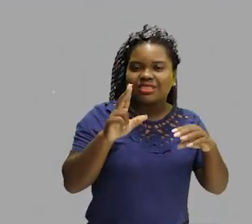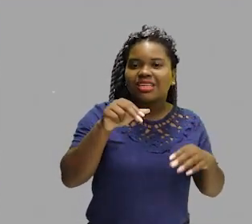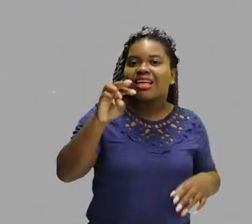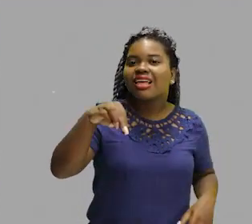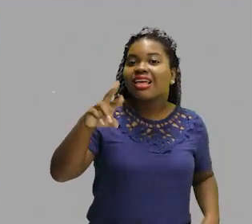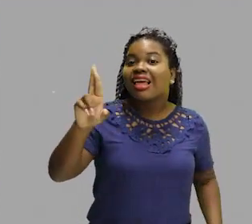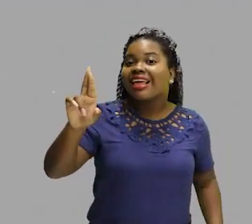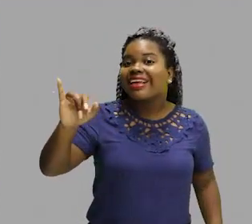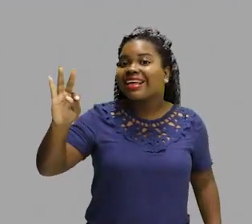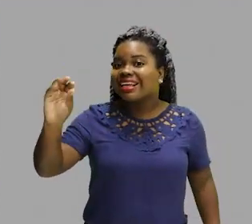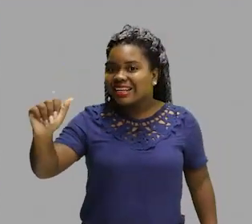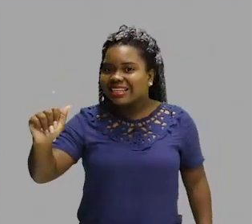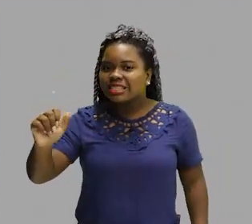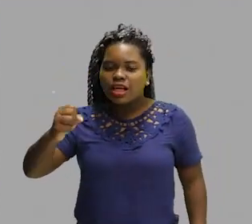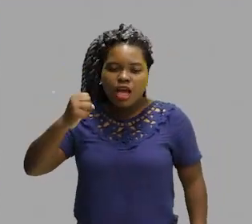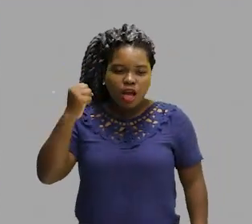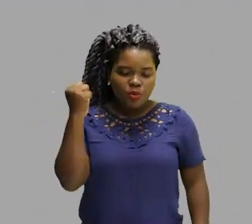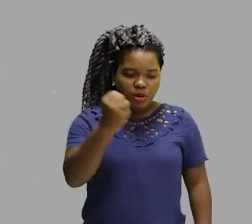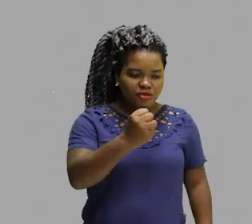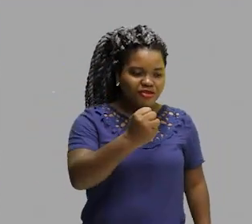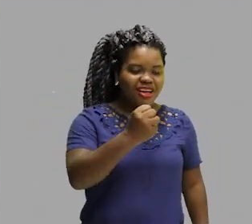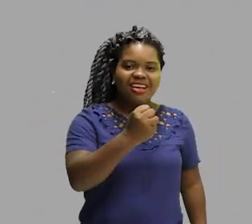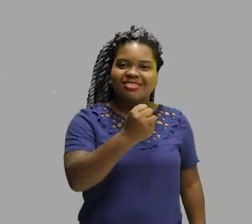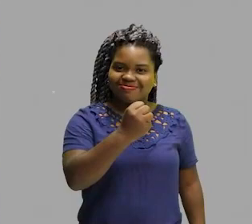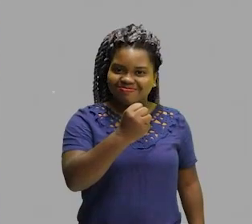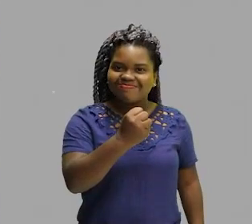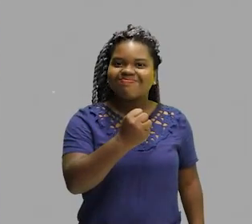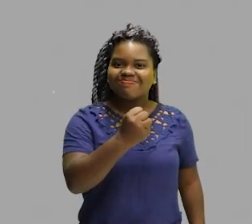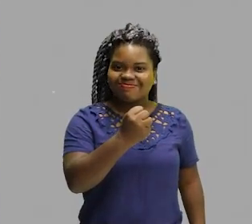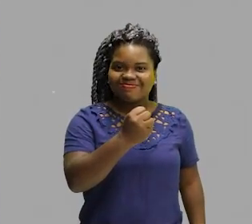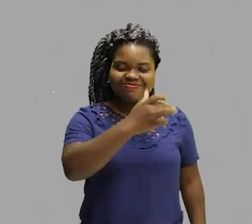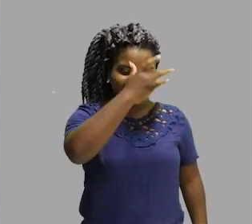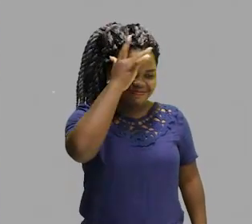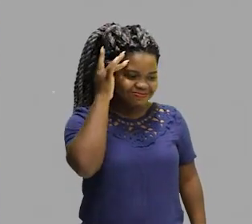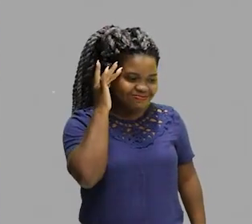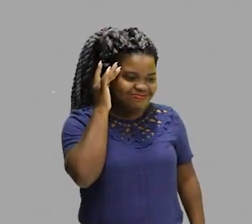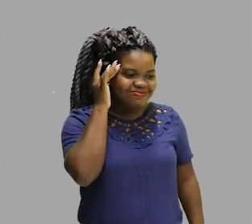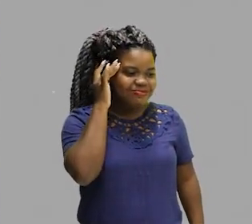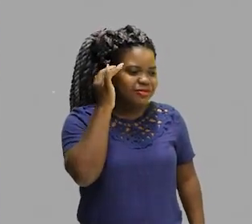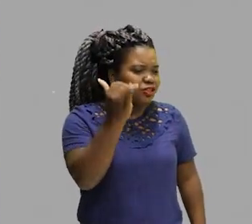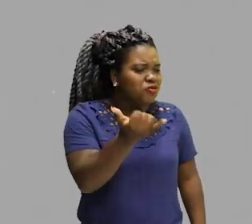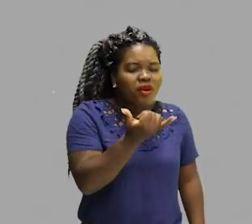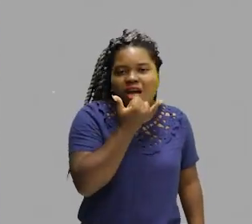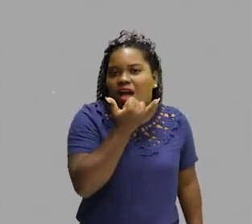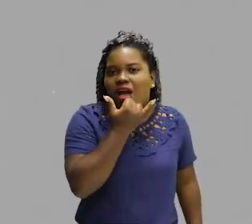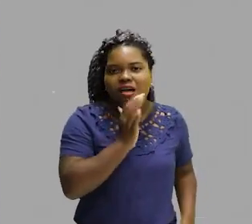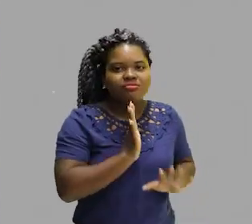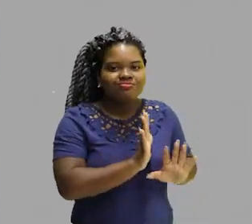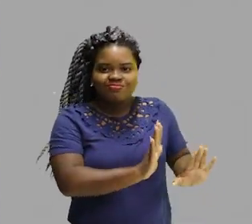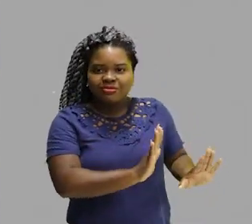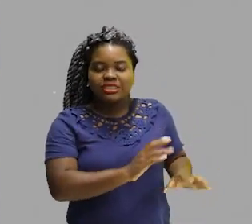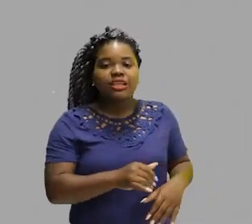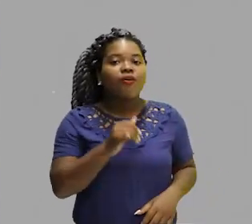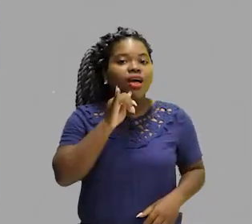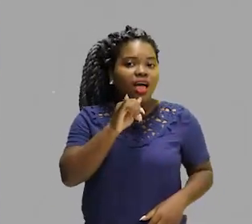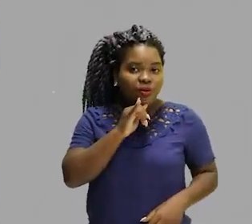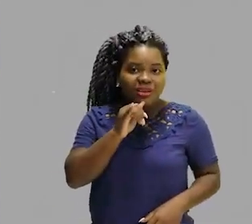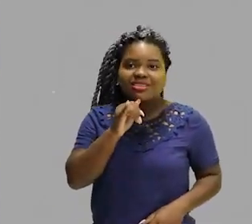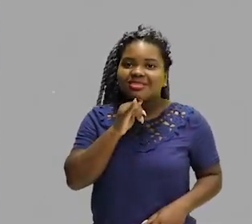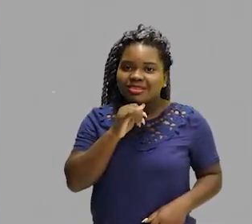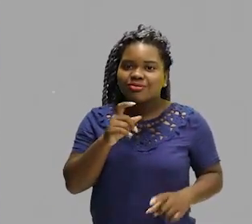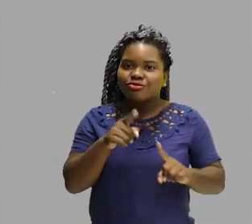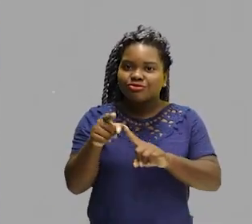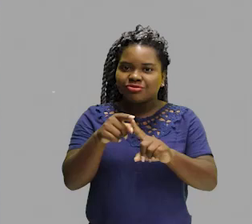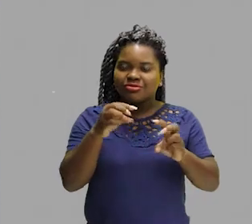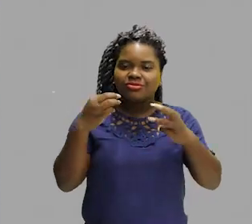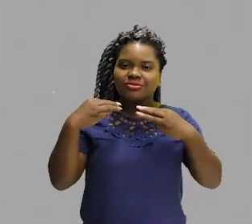Pois é, que deu uma facada no cara e depois ele queria perdoá-la. Pois é um exemplo da atualidade desse tipo de canção. Então, aqui na poesia palaciana,